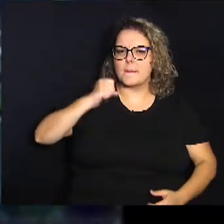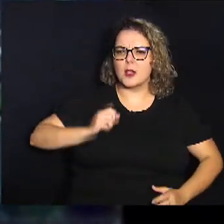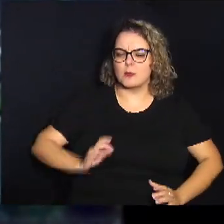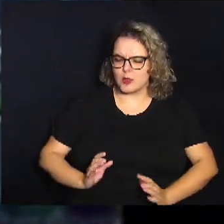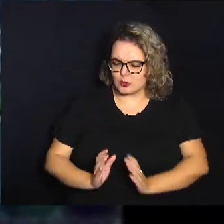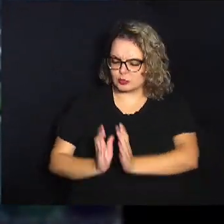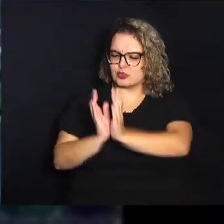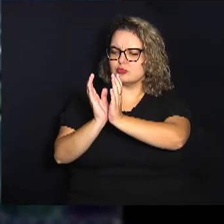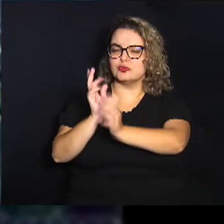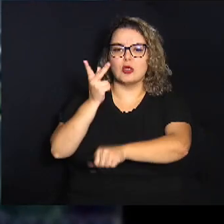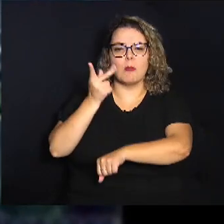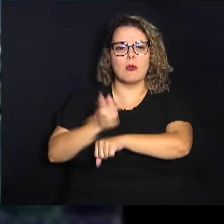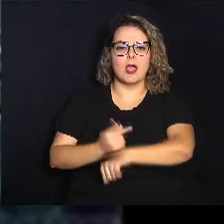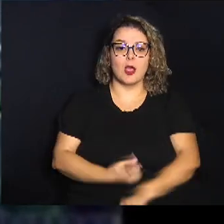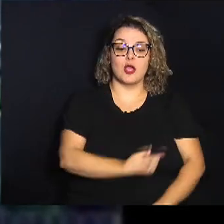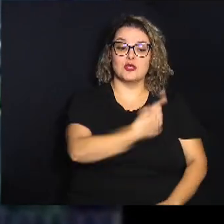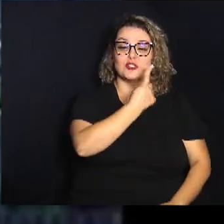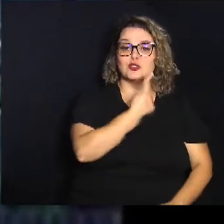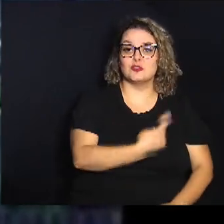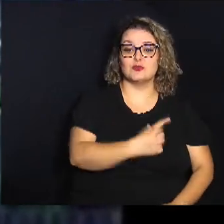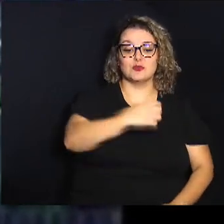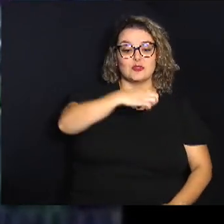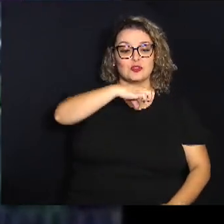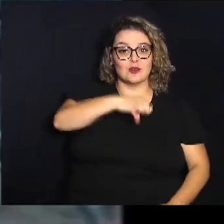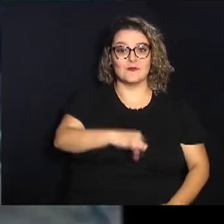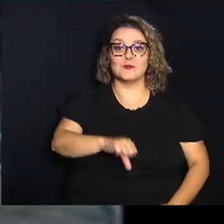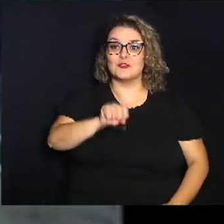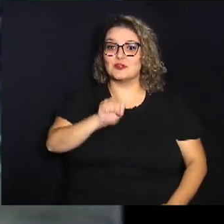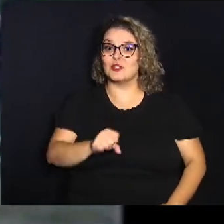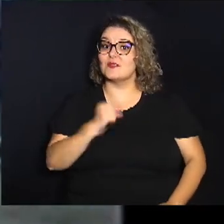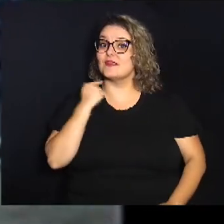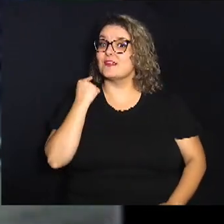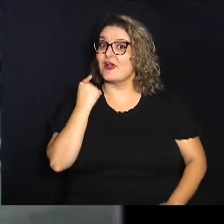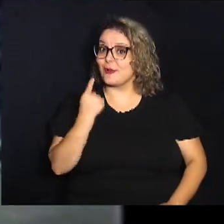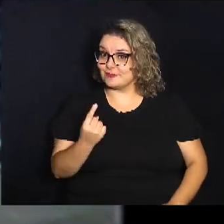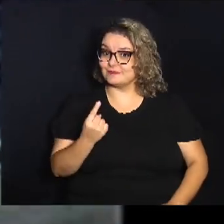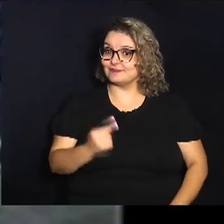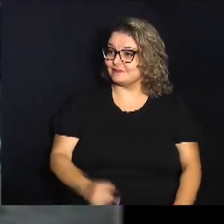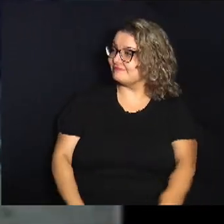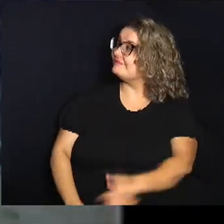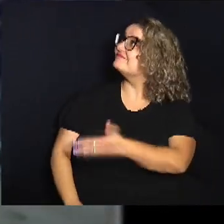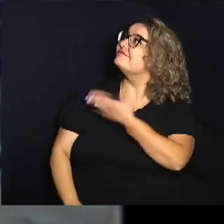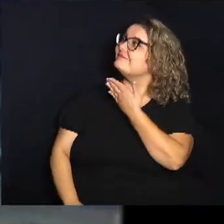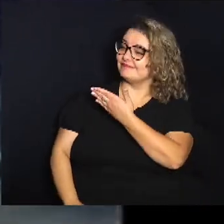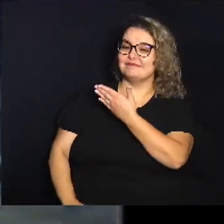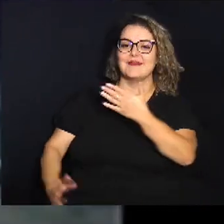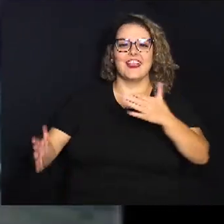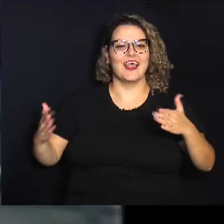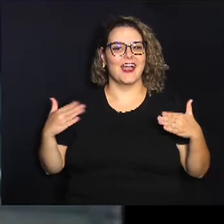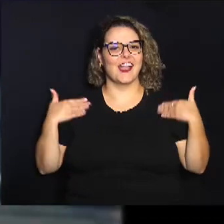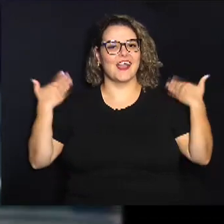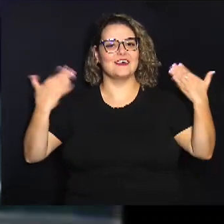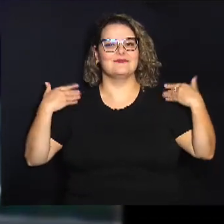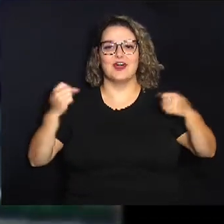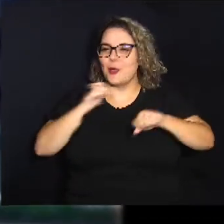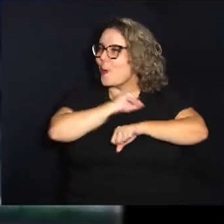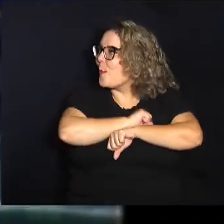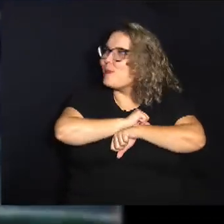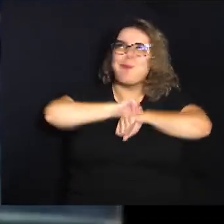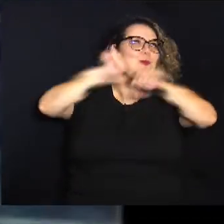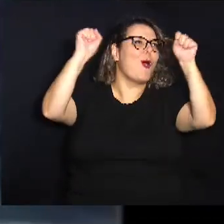prata de 1981 aí está para a alegria para a explosão da